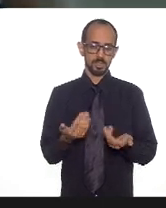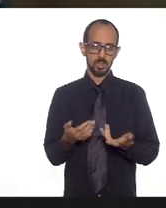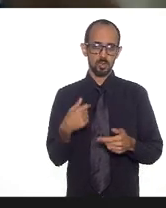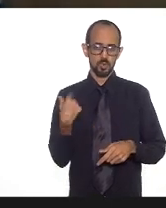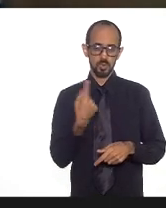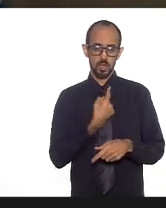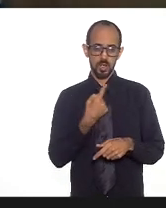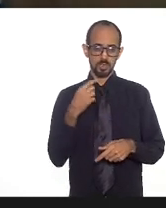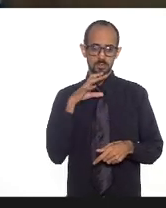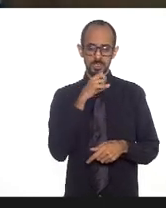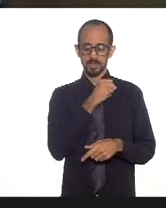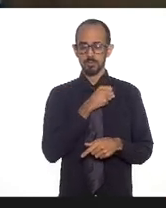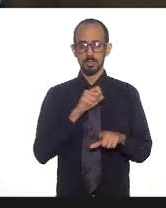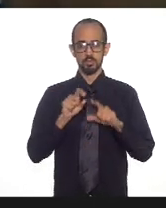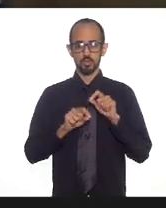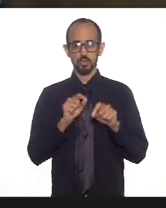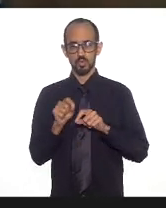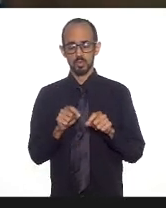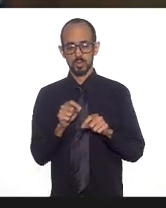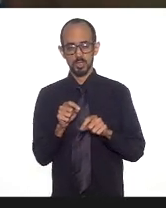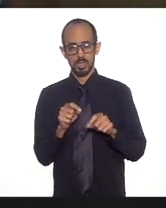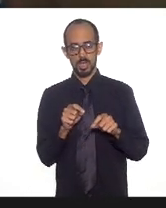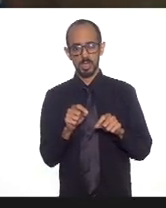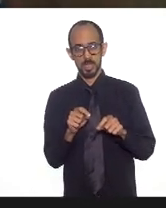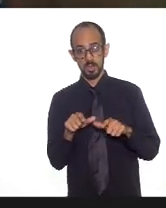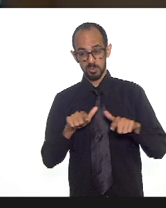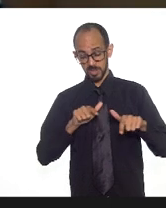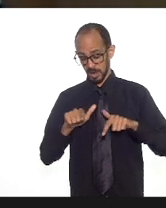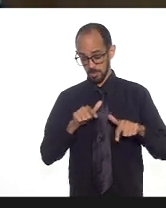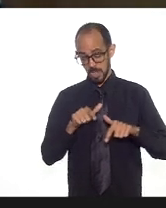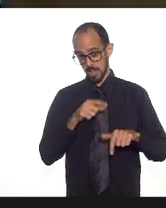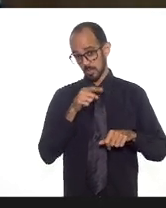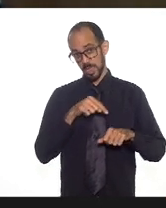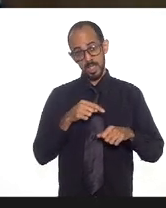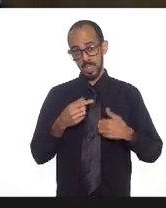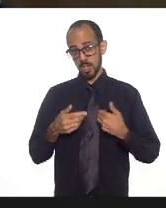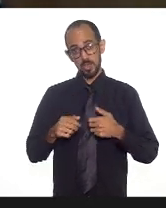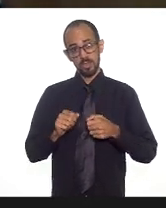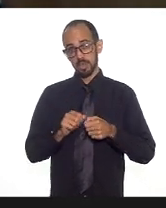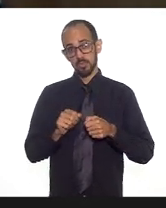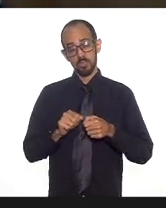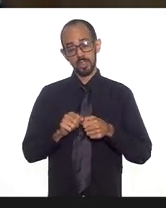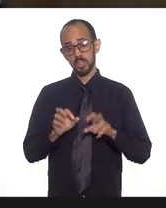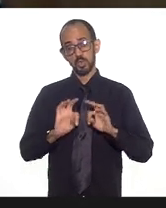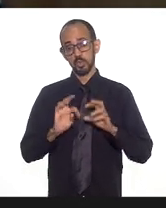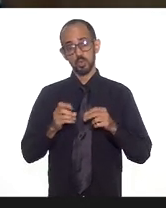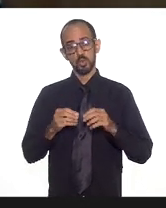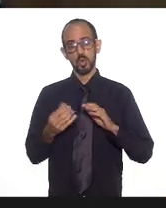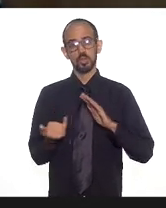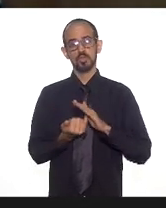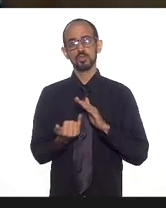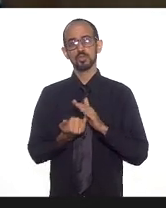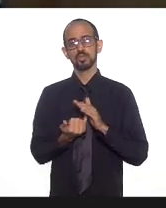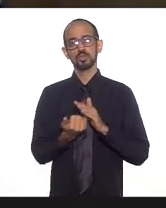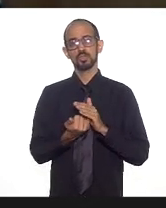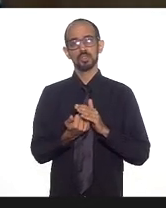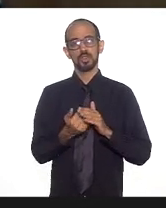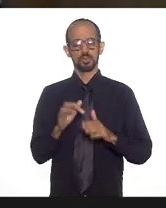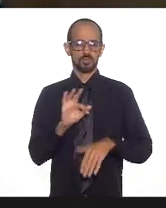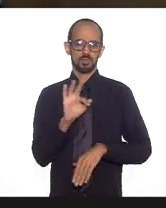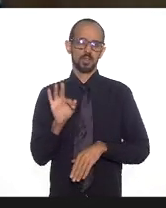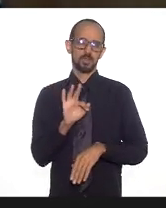que aquele trabalho é o que é praticado em todas as instituições de ensino superior.